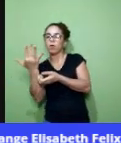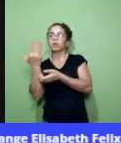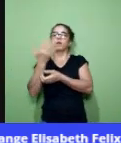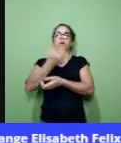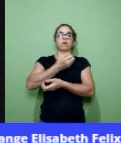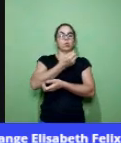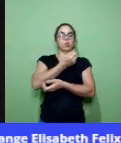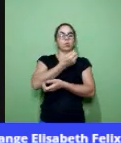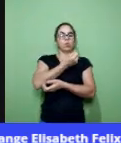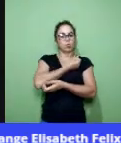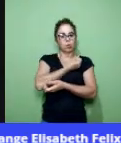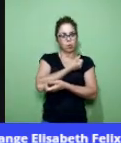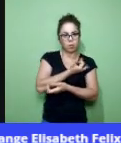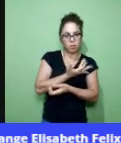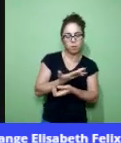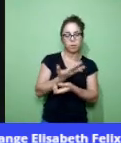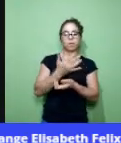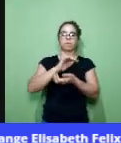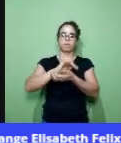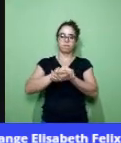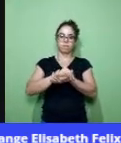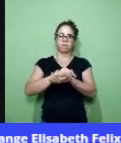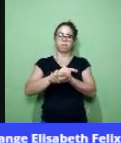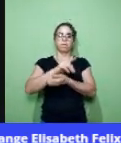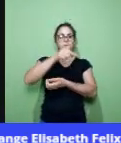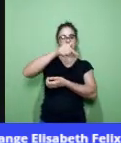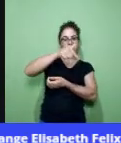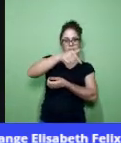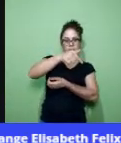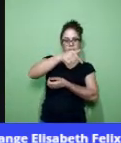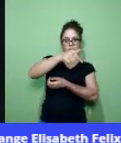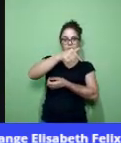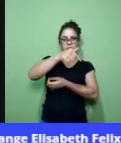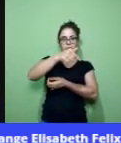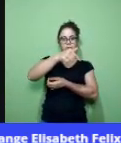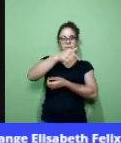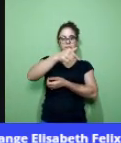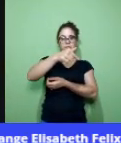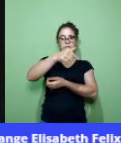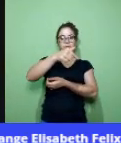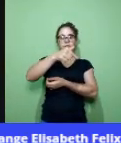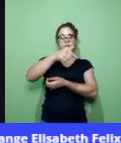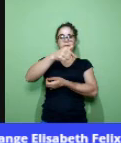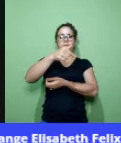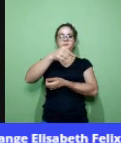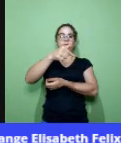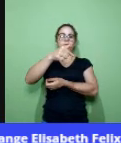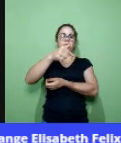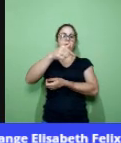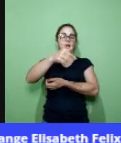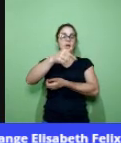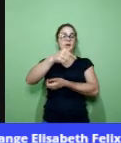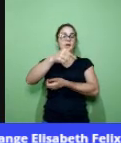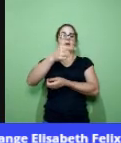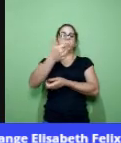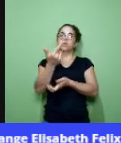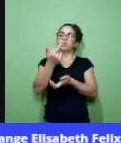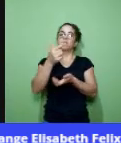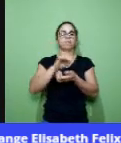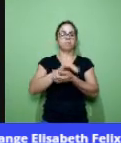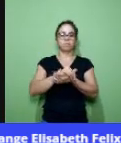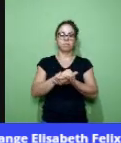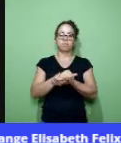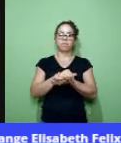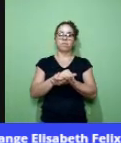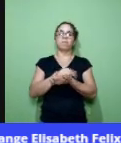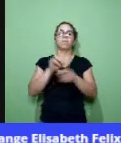umas fichinhas que a gente pode estar trabalhando quantidade, né? O numeral, aí você coloca o numeral, né, é o